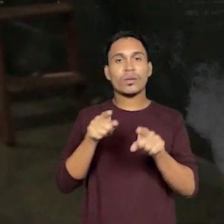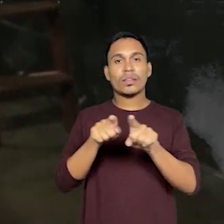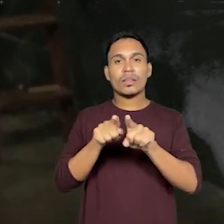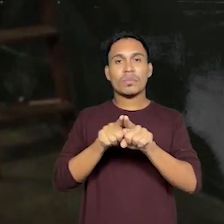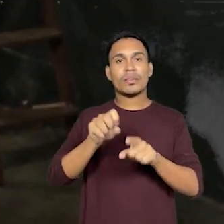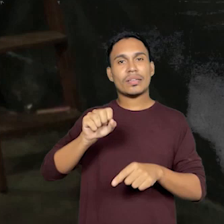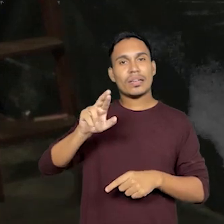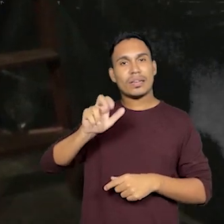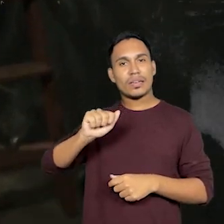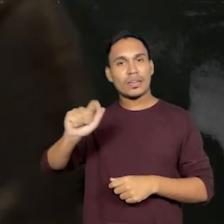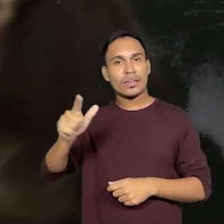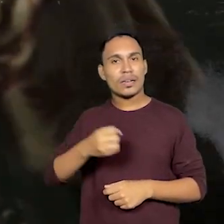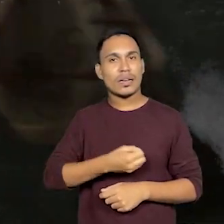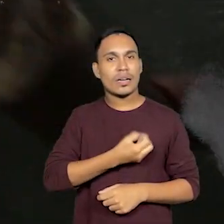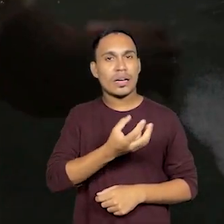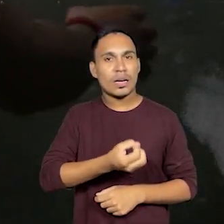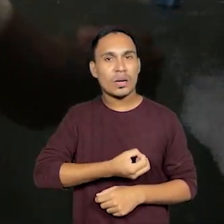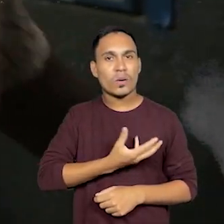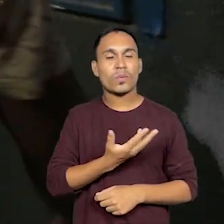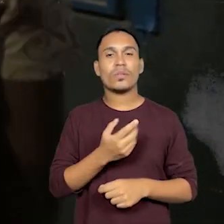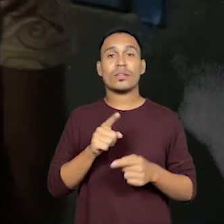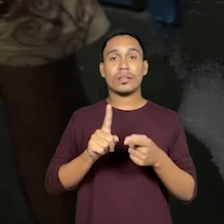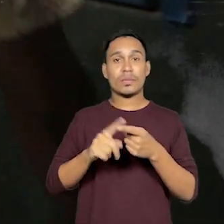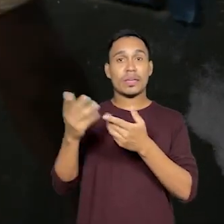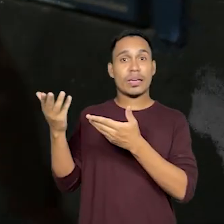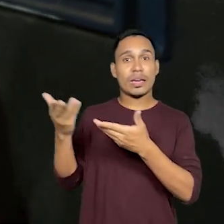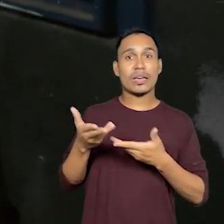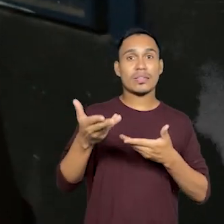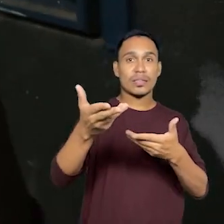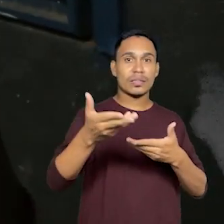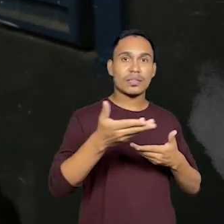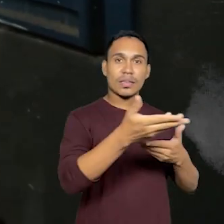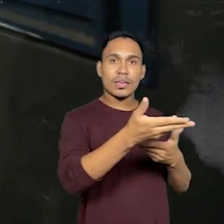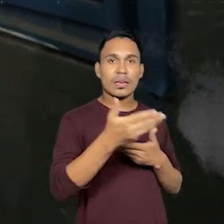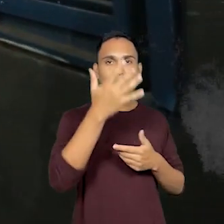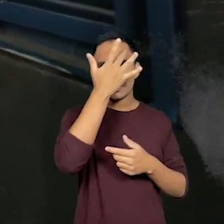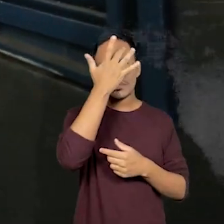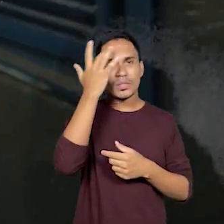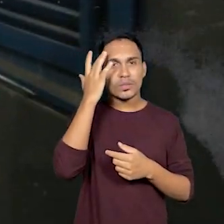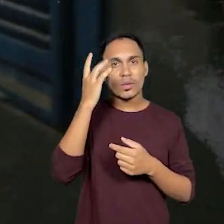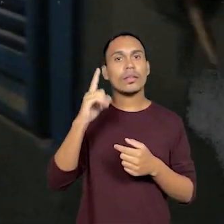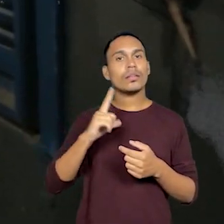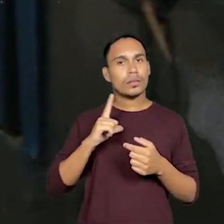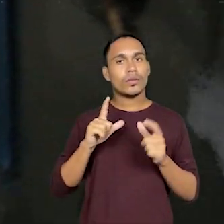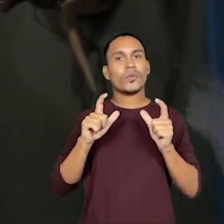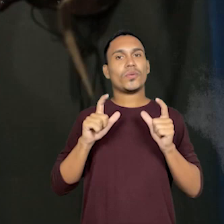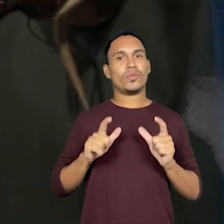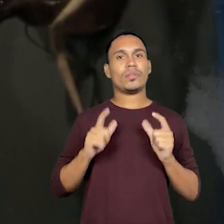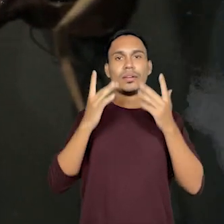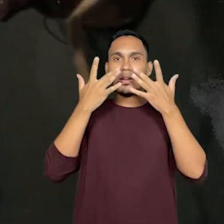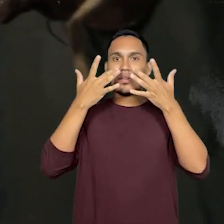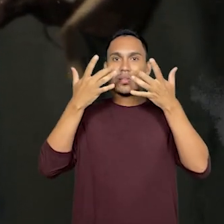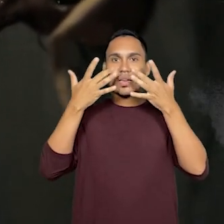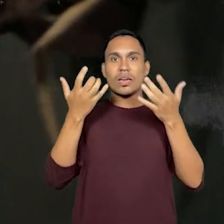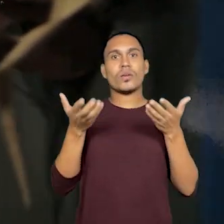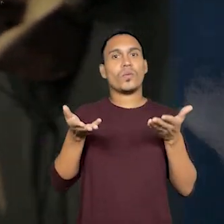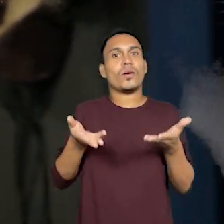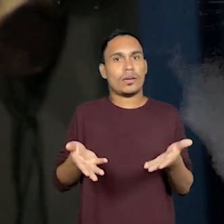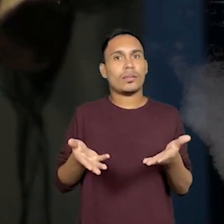até uma janela direita, aponta aqui, para fora. Isso é espaço cênico, aqui dentro também nós temos outro espaço